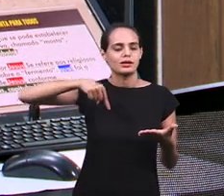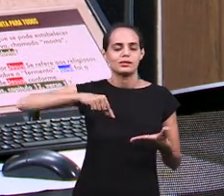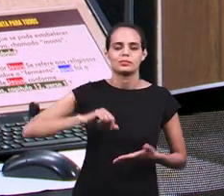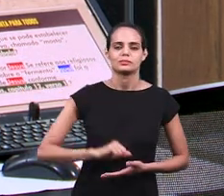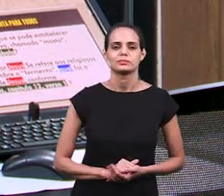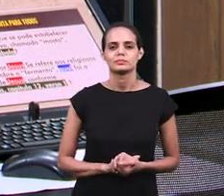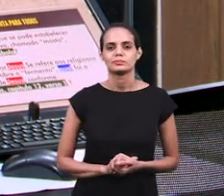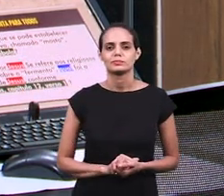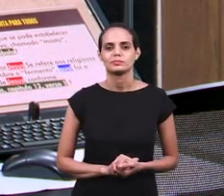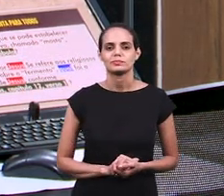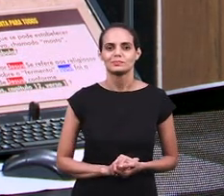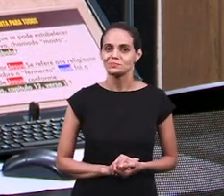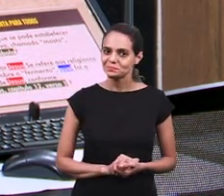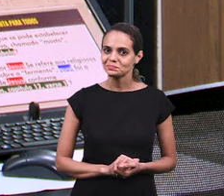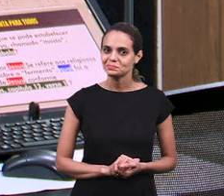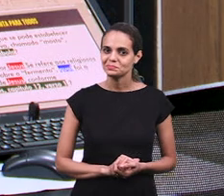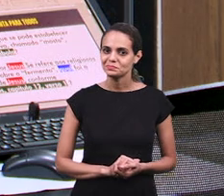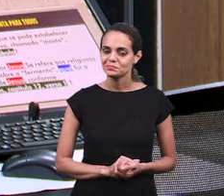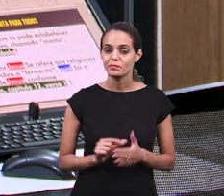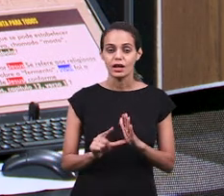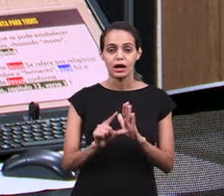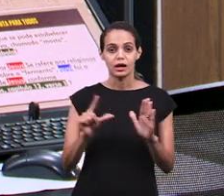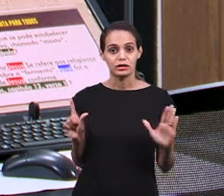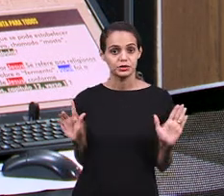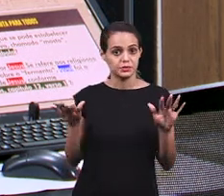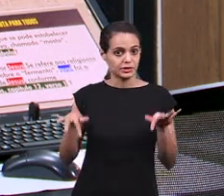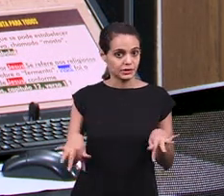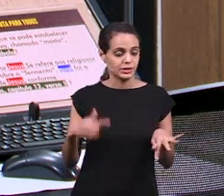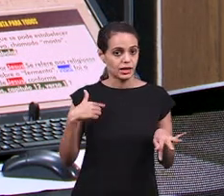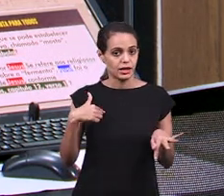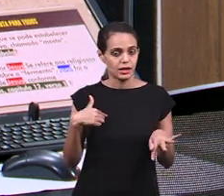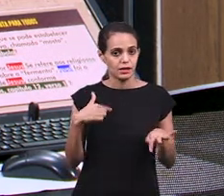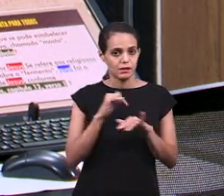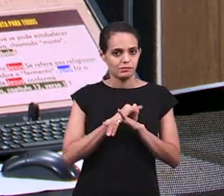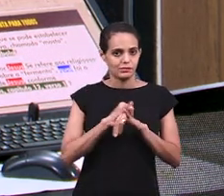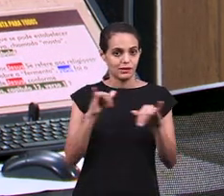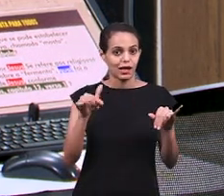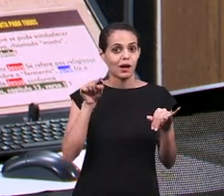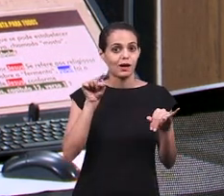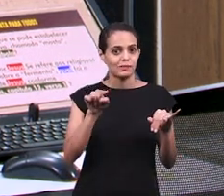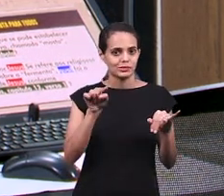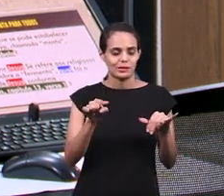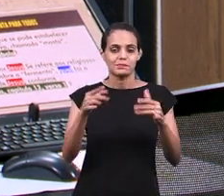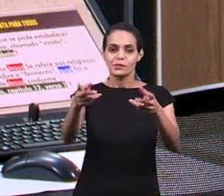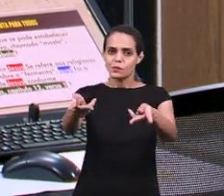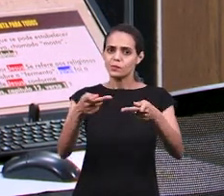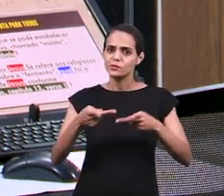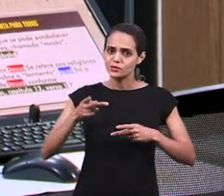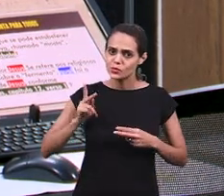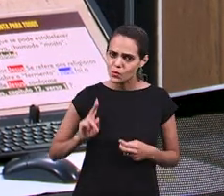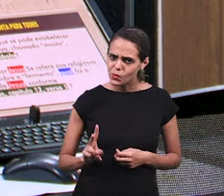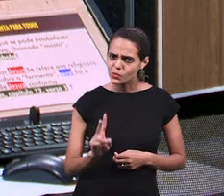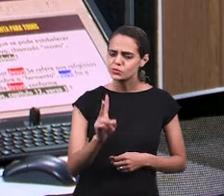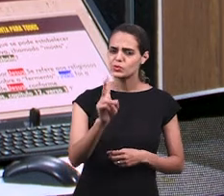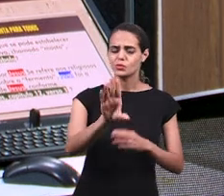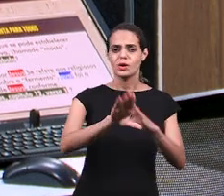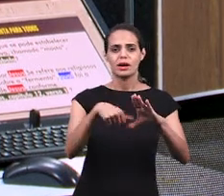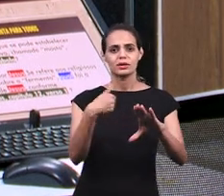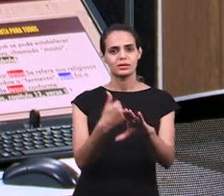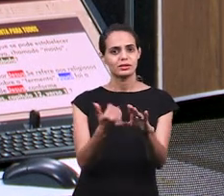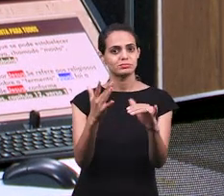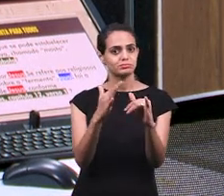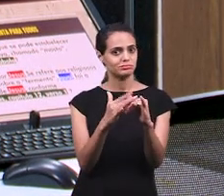nossa central de comunicações. E nós então, antes de encerrarmos aqui, eu quero fazer agora um convite para que você permaneça conosco